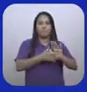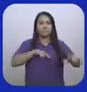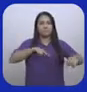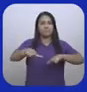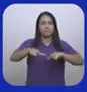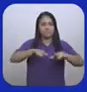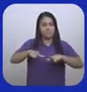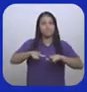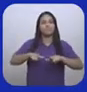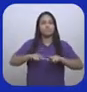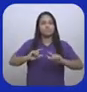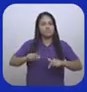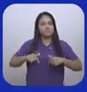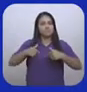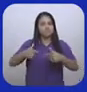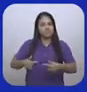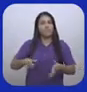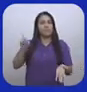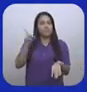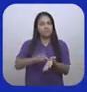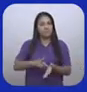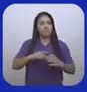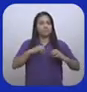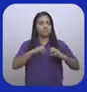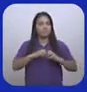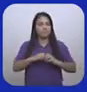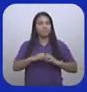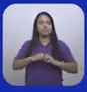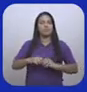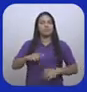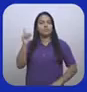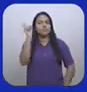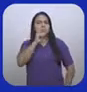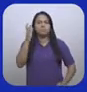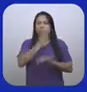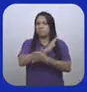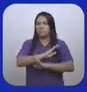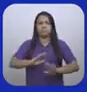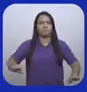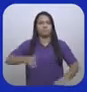tem propostas e trabalho quem age com verdade e com o coração chega de mentiras